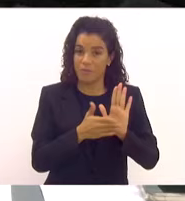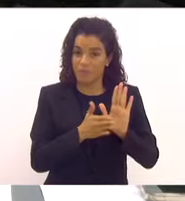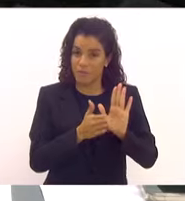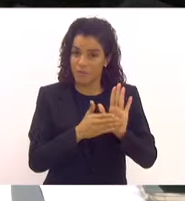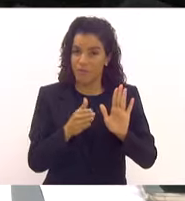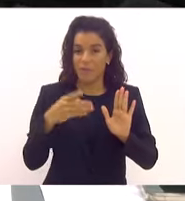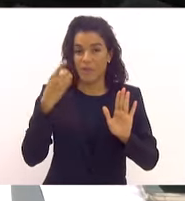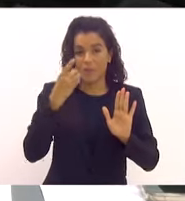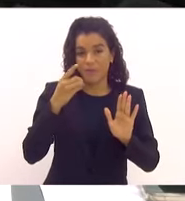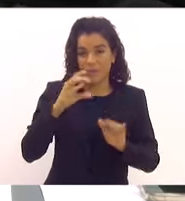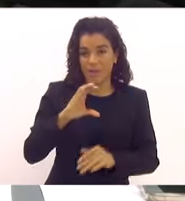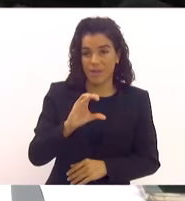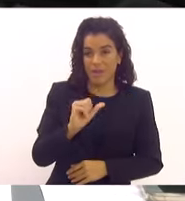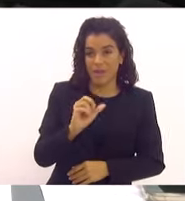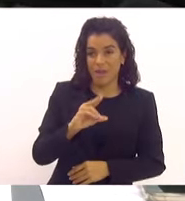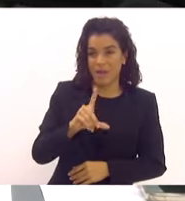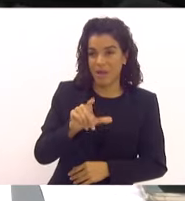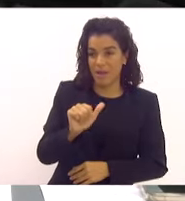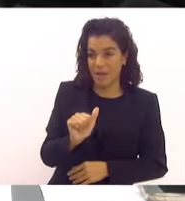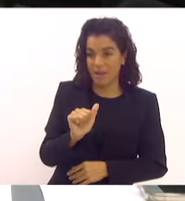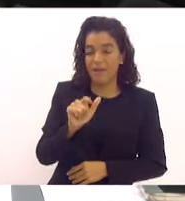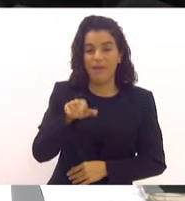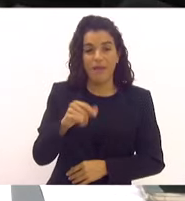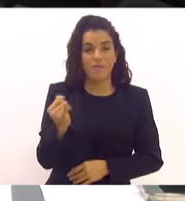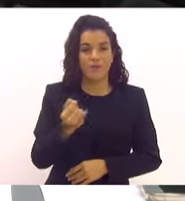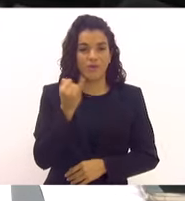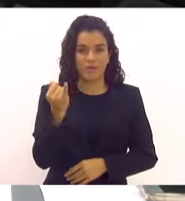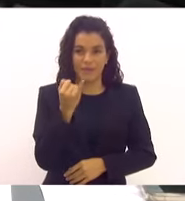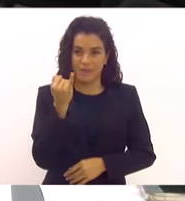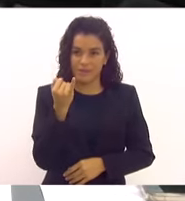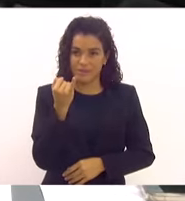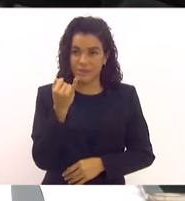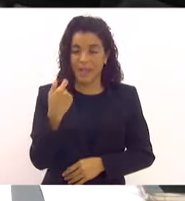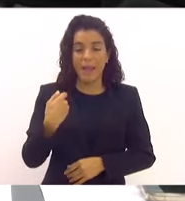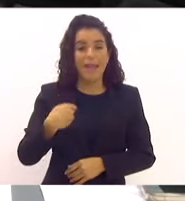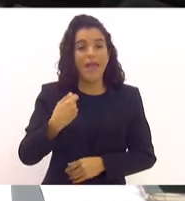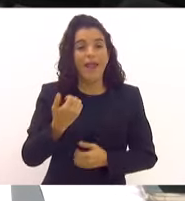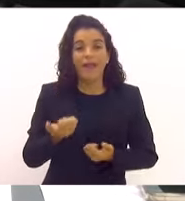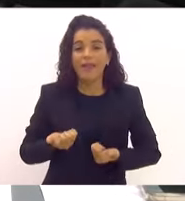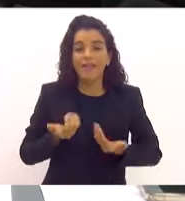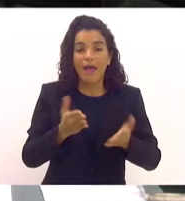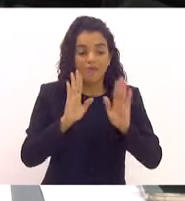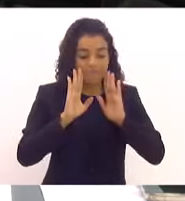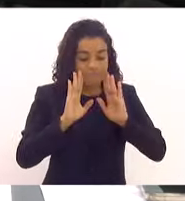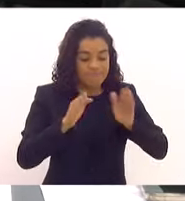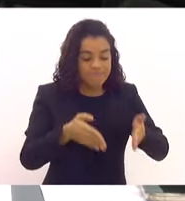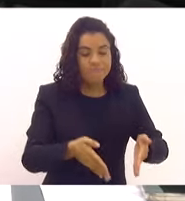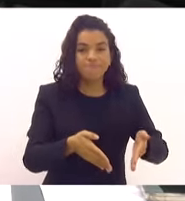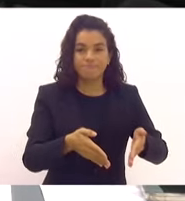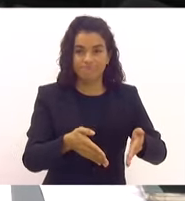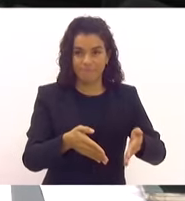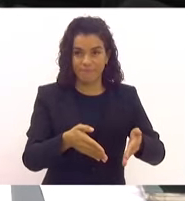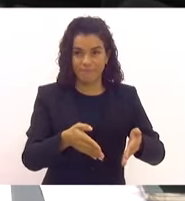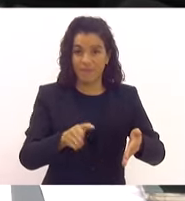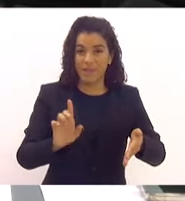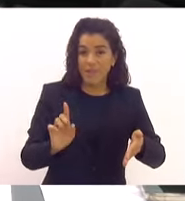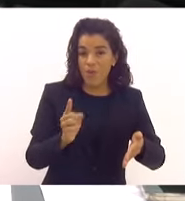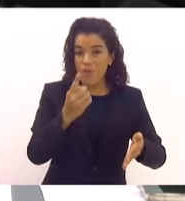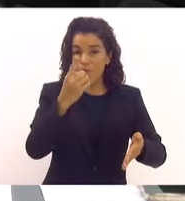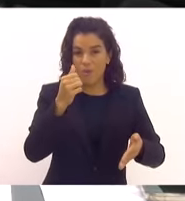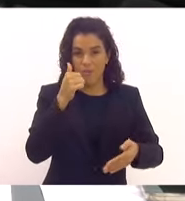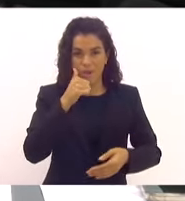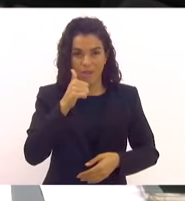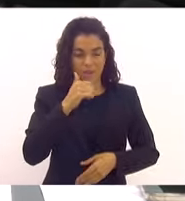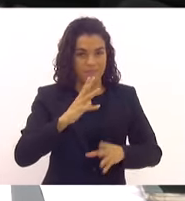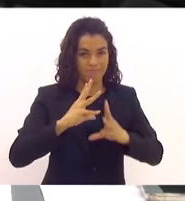Carla Machado é absolutamente relevante, porque ela quer dar especificidade a isso, que nenhuma mulher